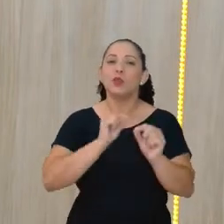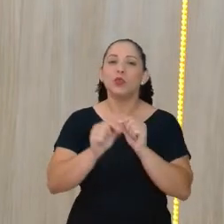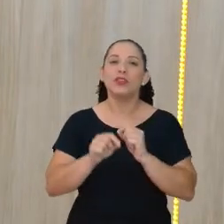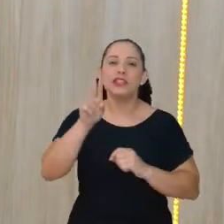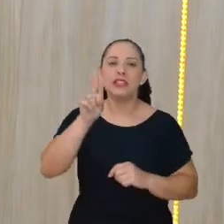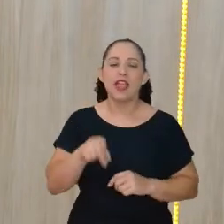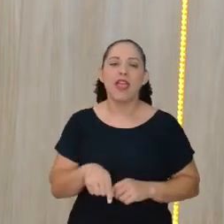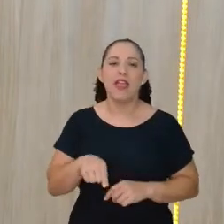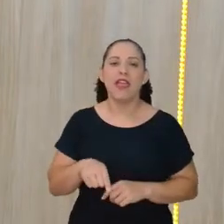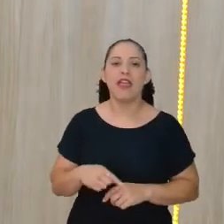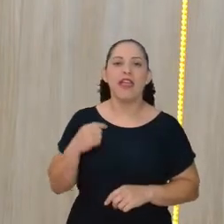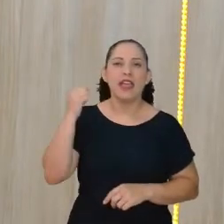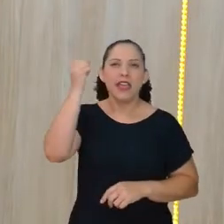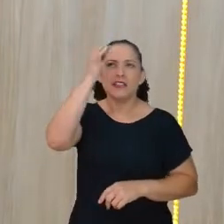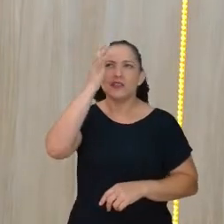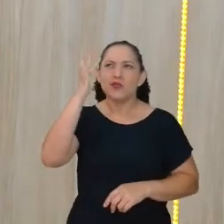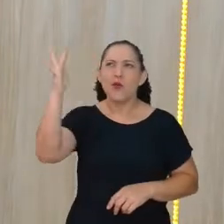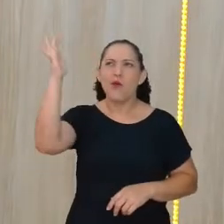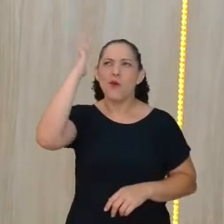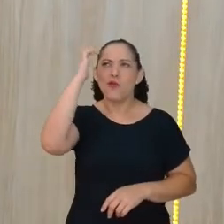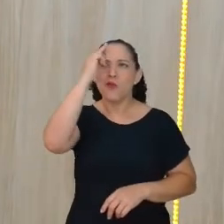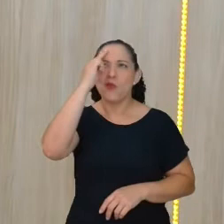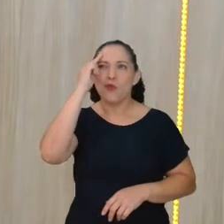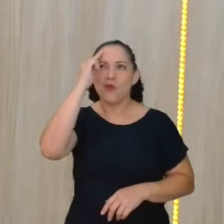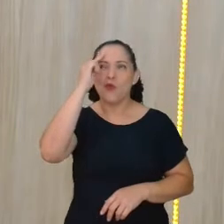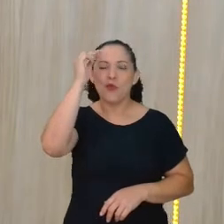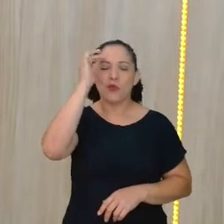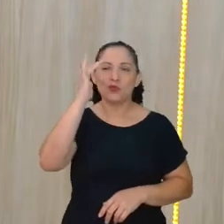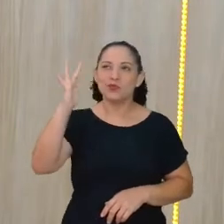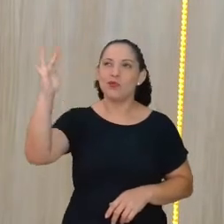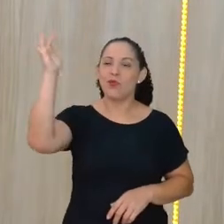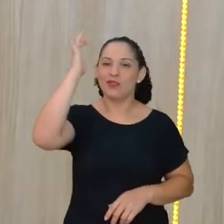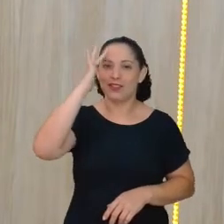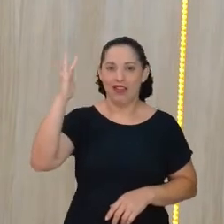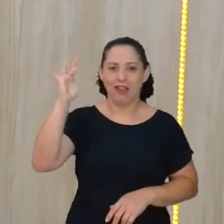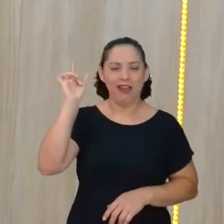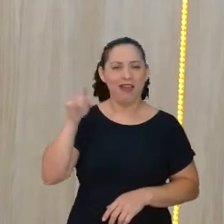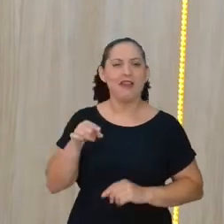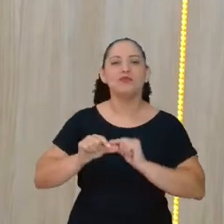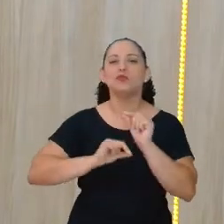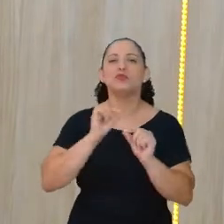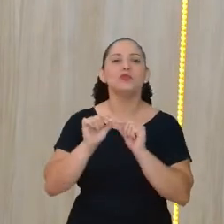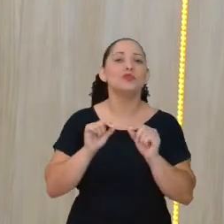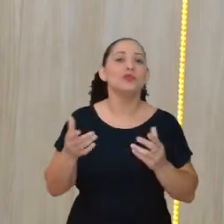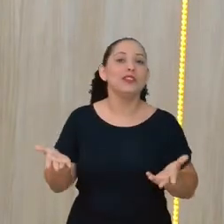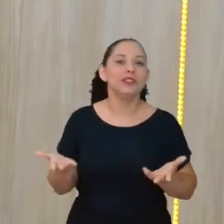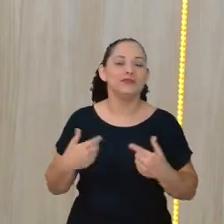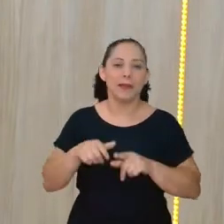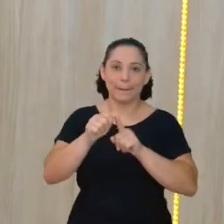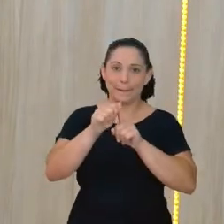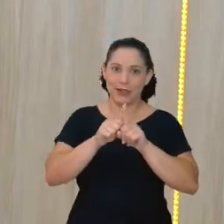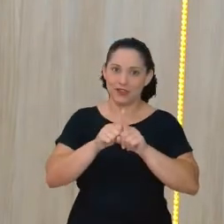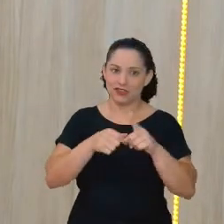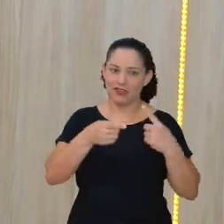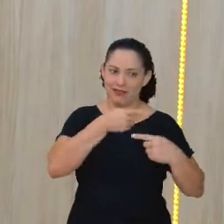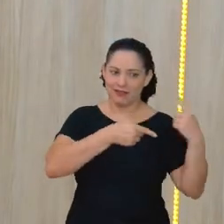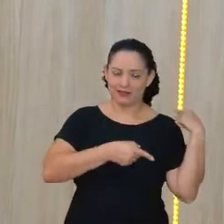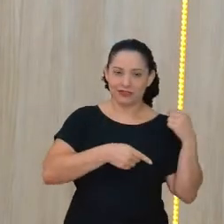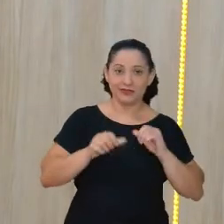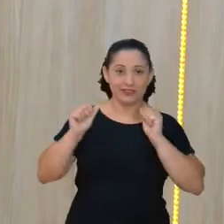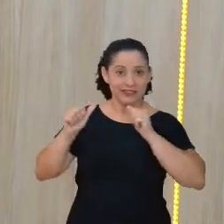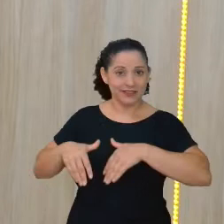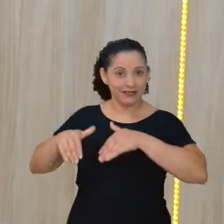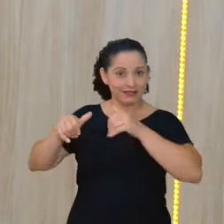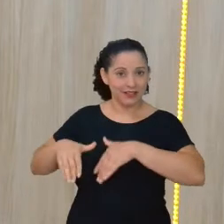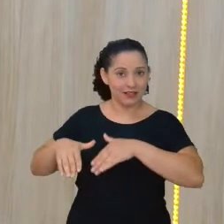do que é sonhar. A gente está ainda saindo, né, desse mês que foi dedicado, setembro,